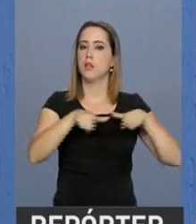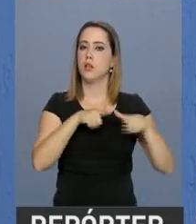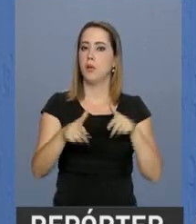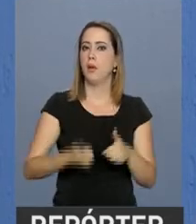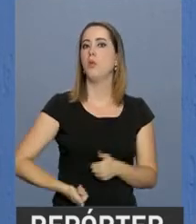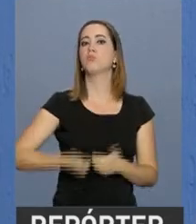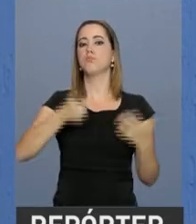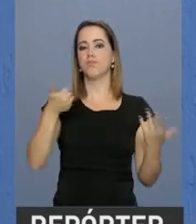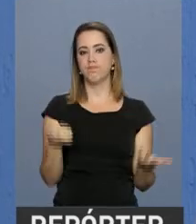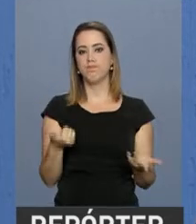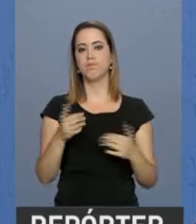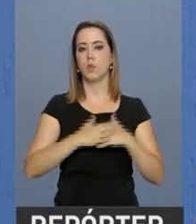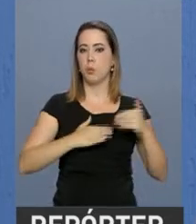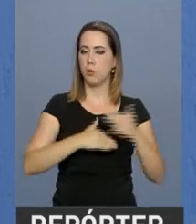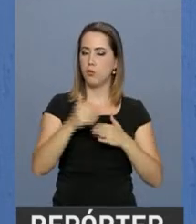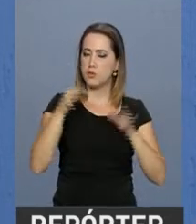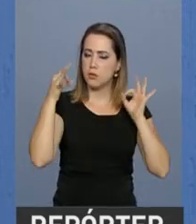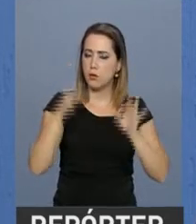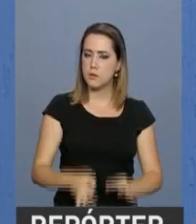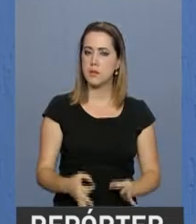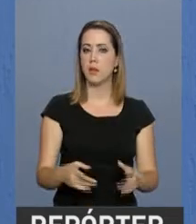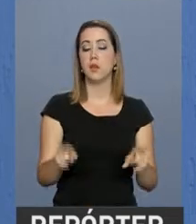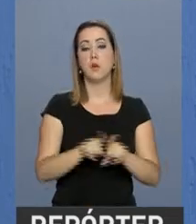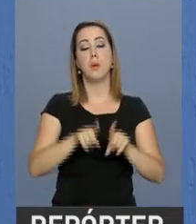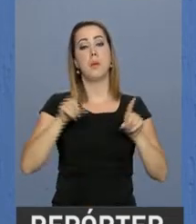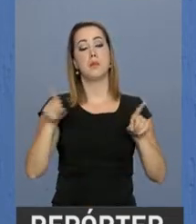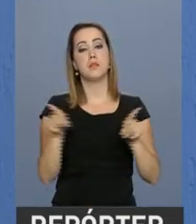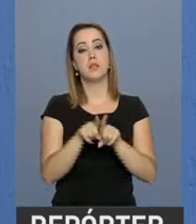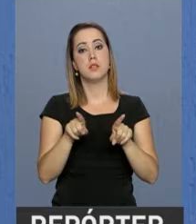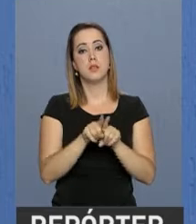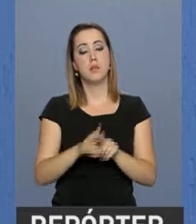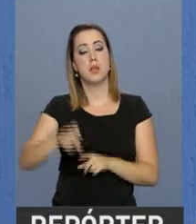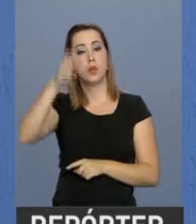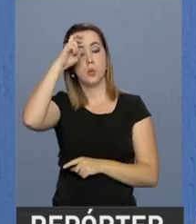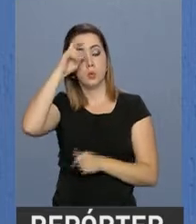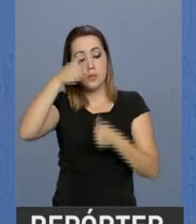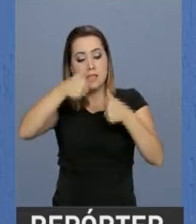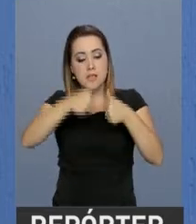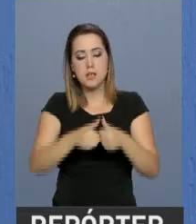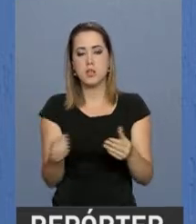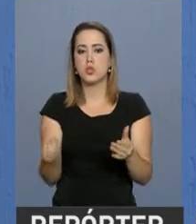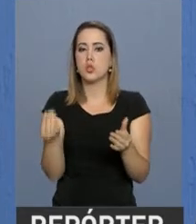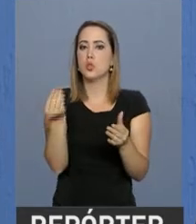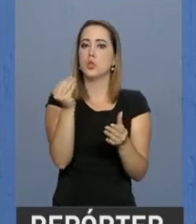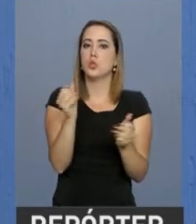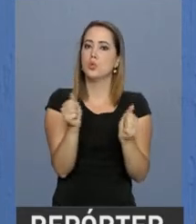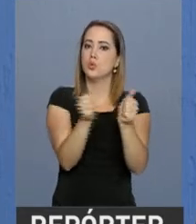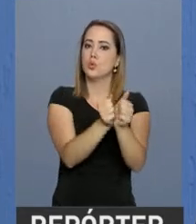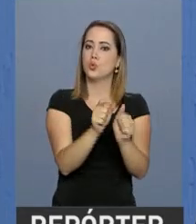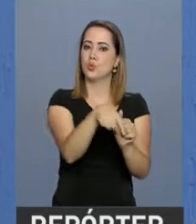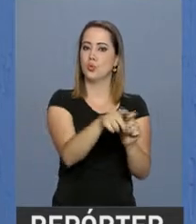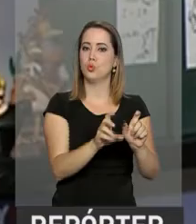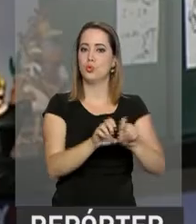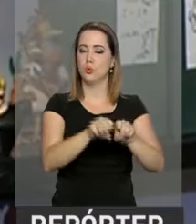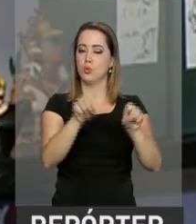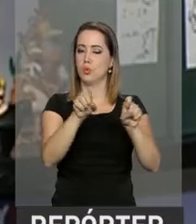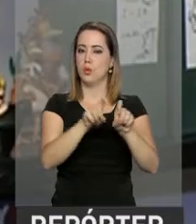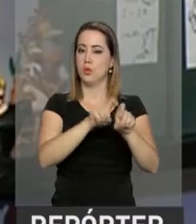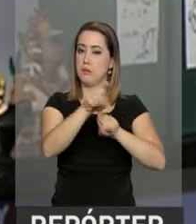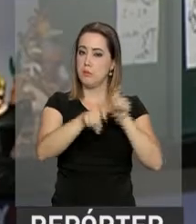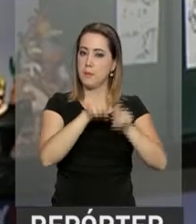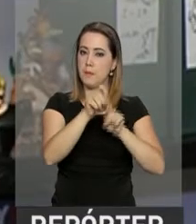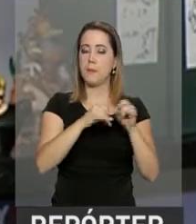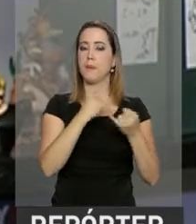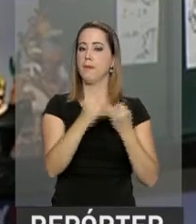qualificação mas sobretudo que elementos da nossa cultura possa estar presente no mundo dos jogos eletrônicos brasileiros para